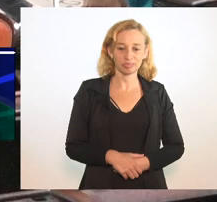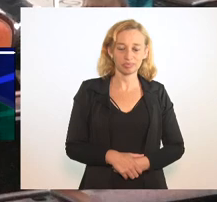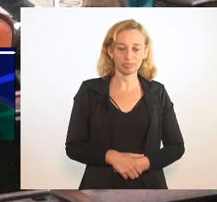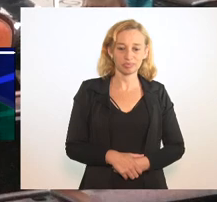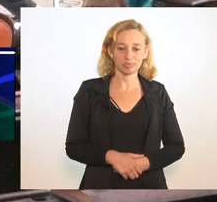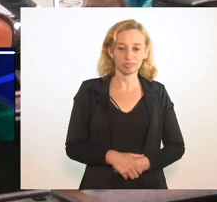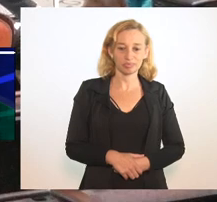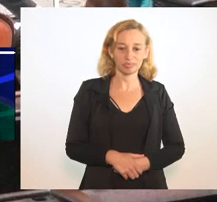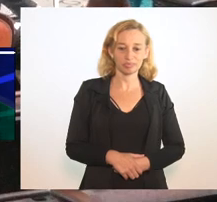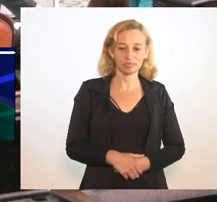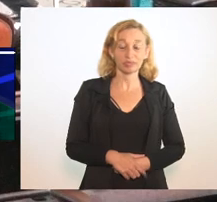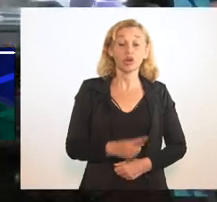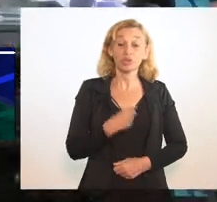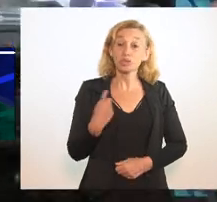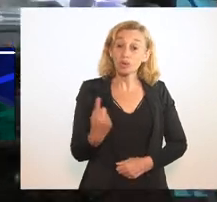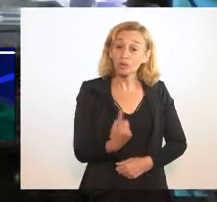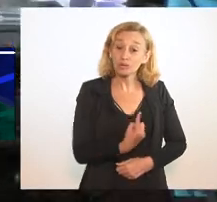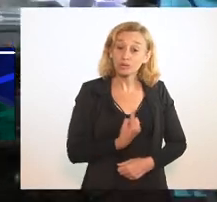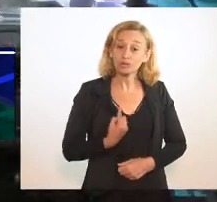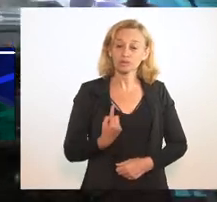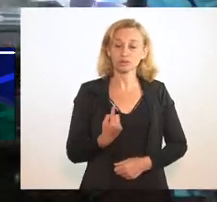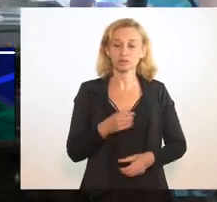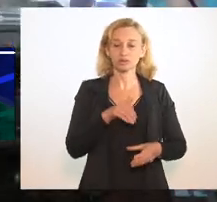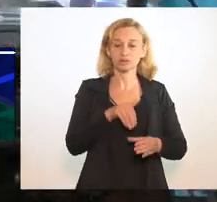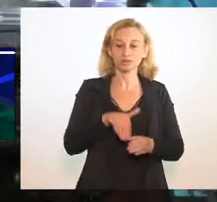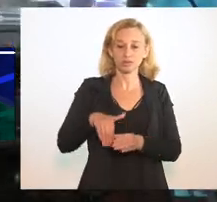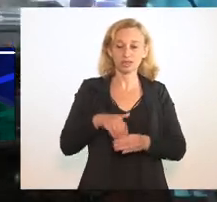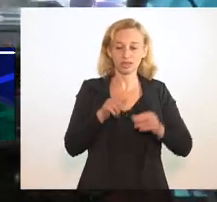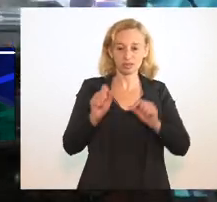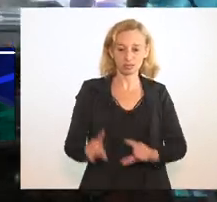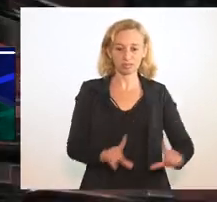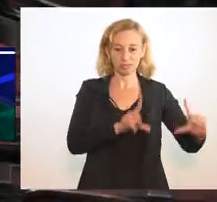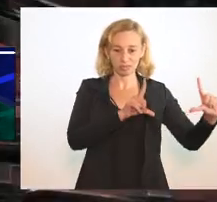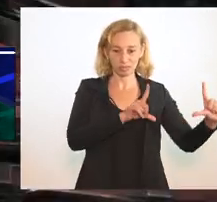Estamos em procedimento de votação nominal.